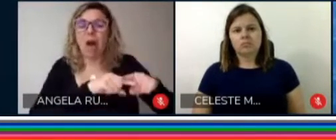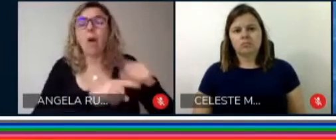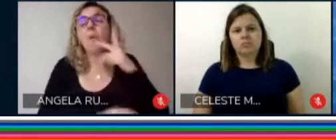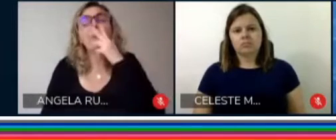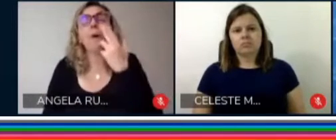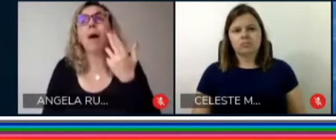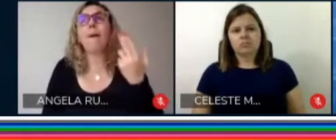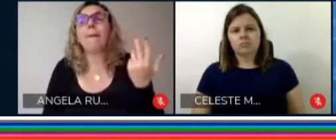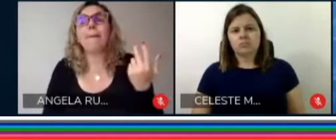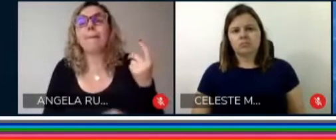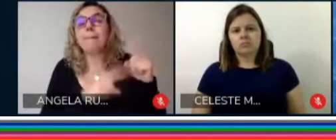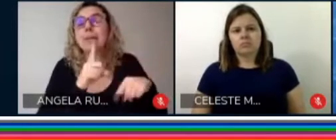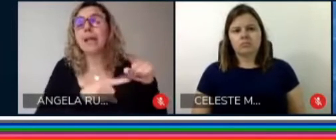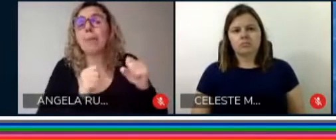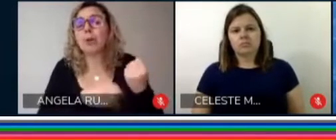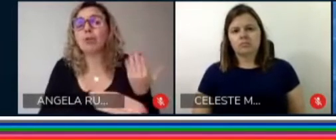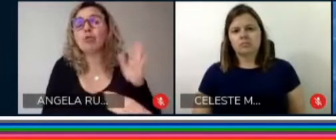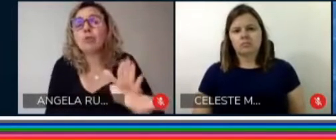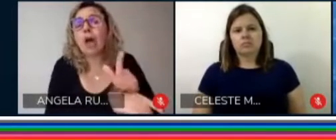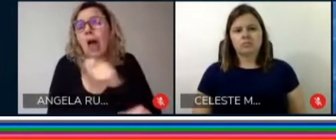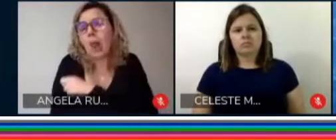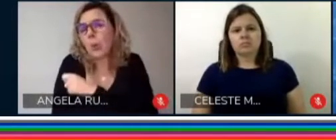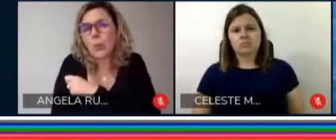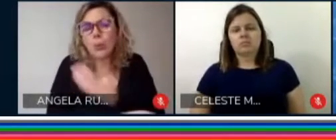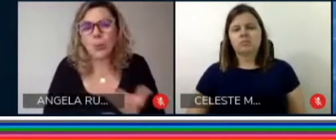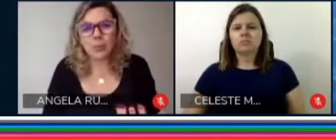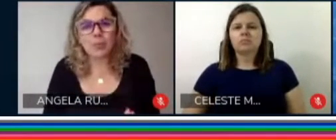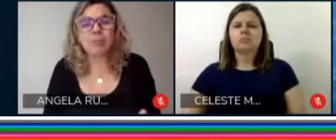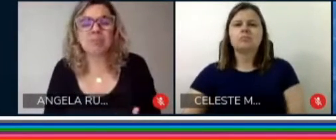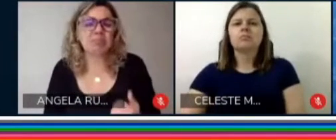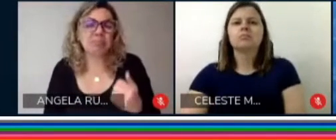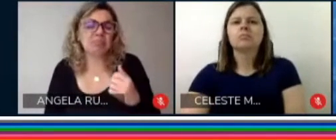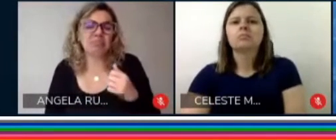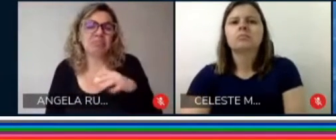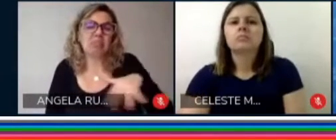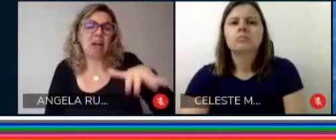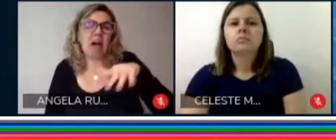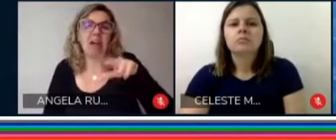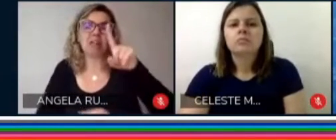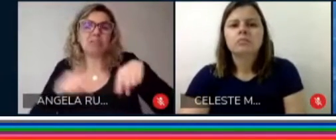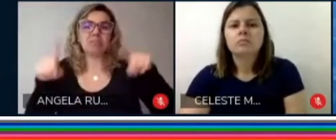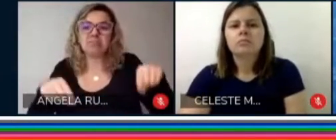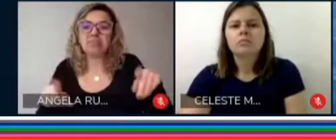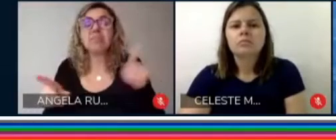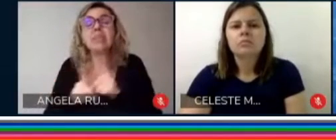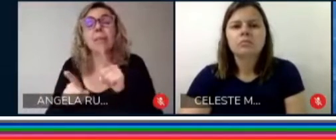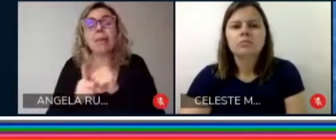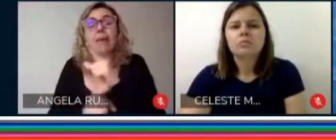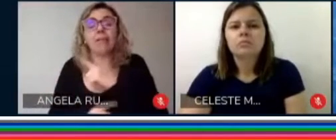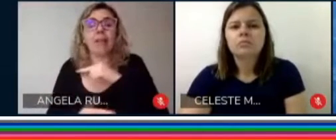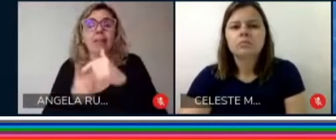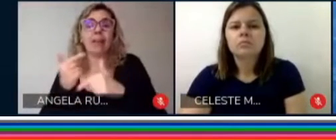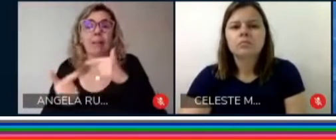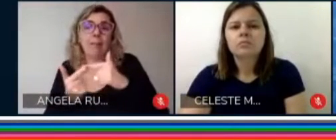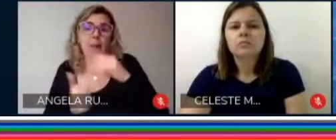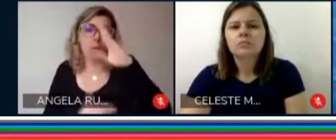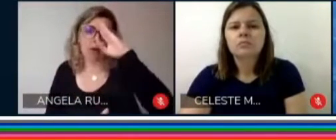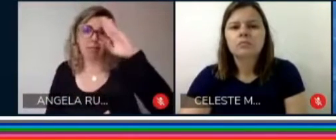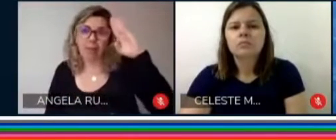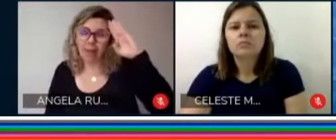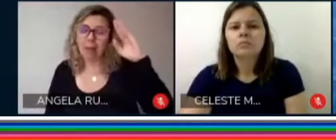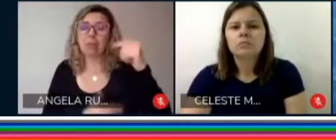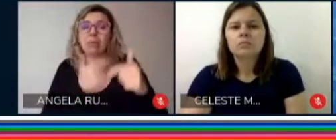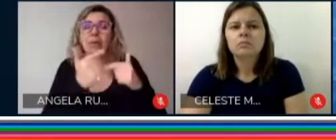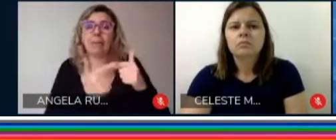materiais que podem dar auxílio ao aluno em diferentes âmbitos, e os trabalhos acadêmicos e técnicos, que daí são